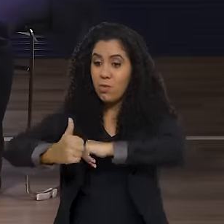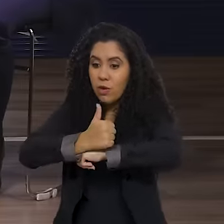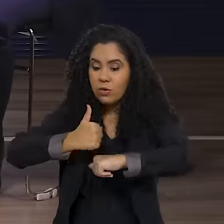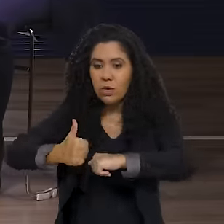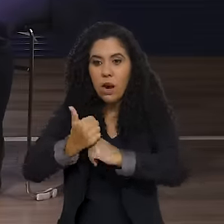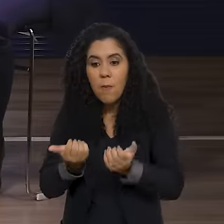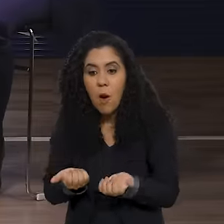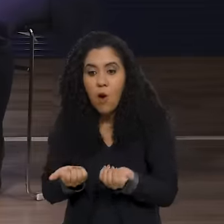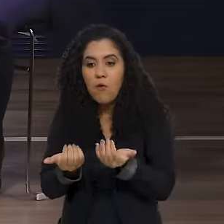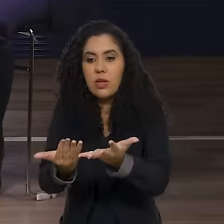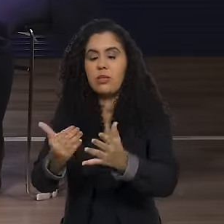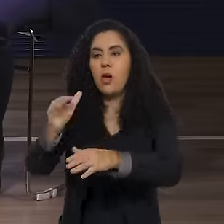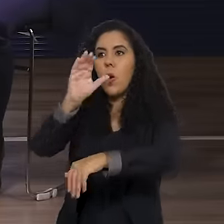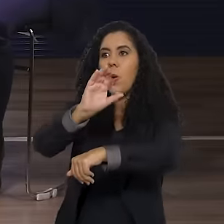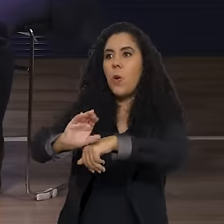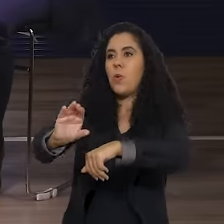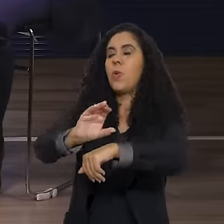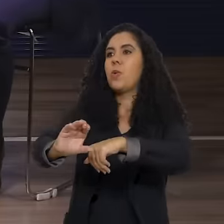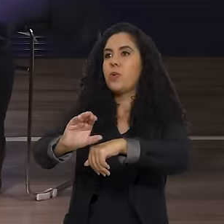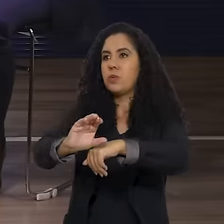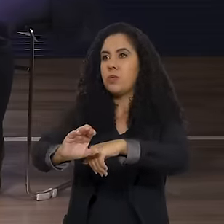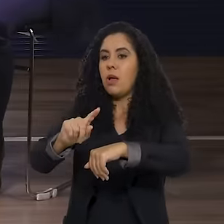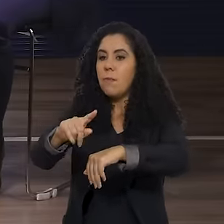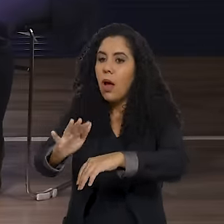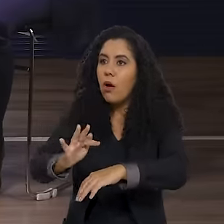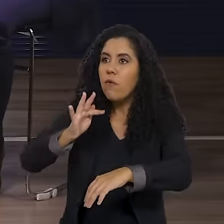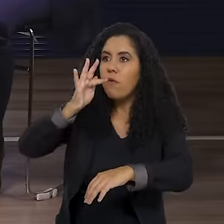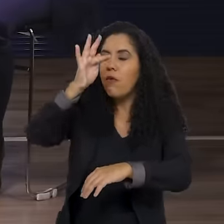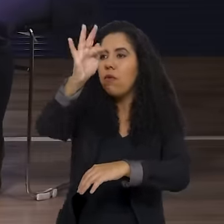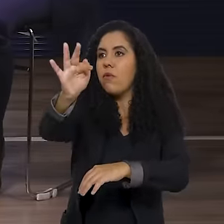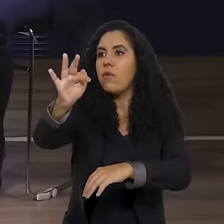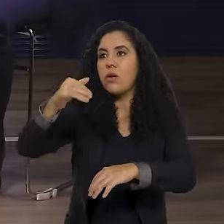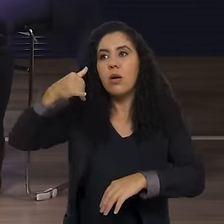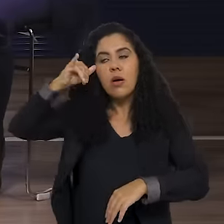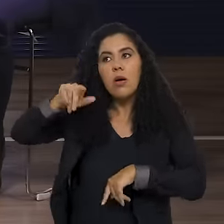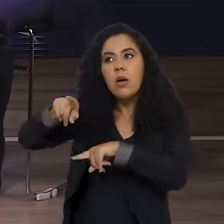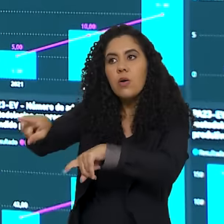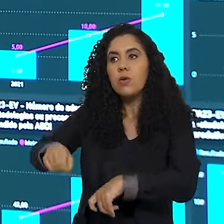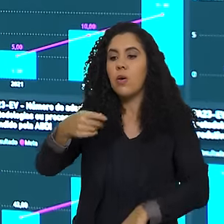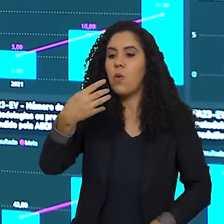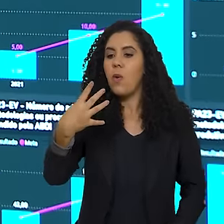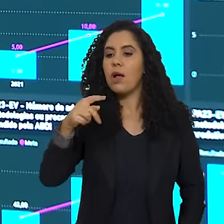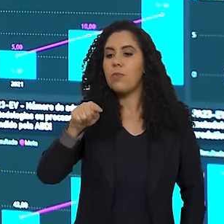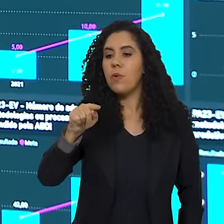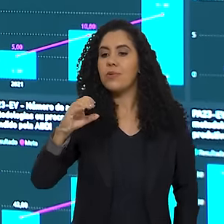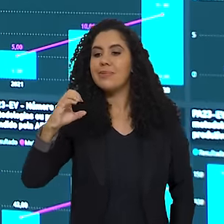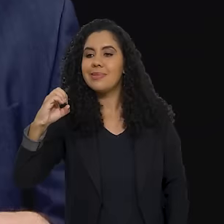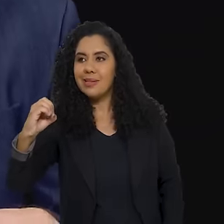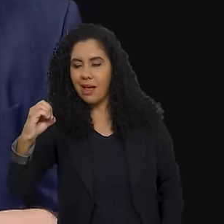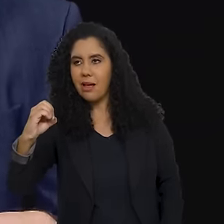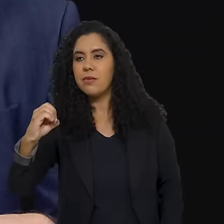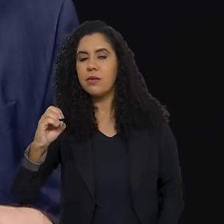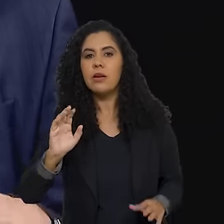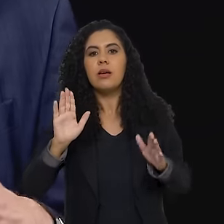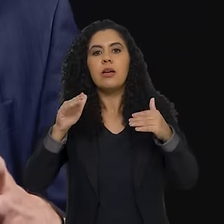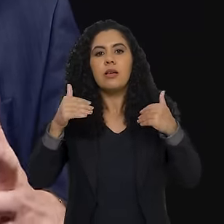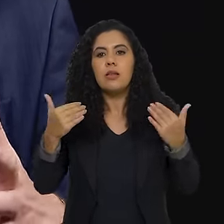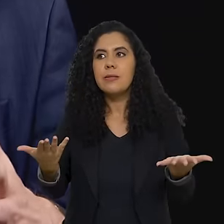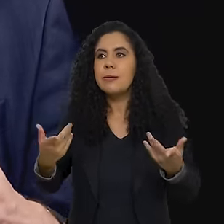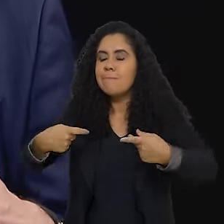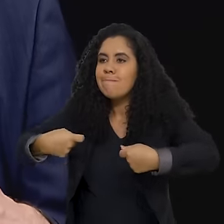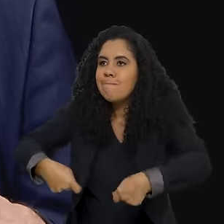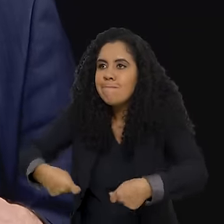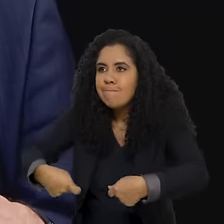profissionalizante para formar profissionais para que eles possam atuar na agricultura 4.0. Então, muitas vezes, a